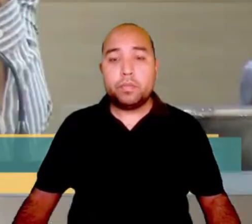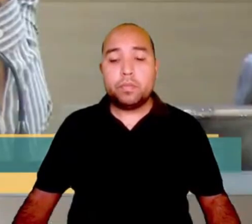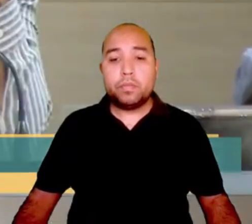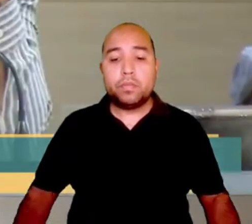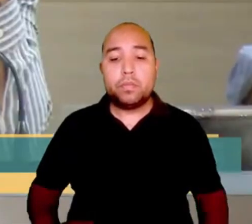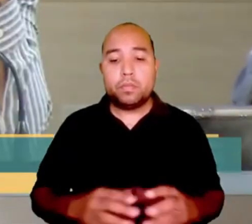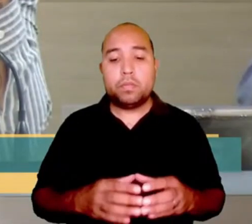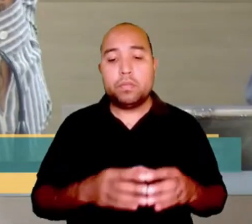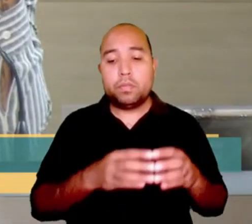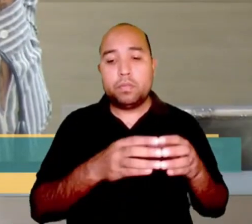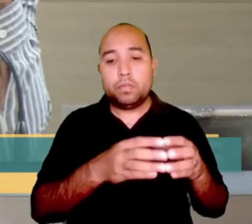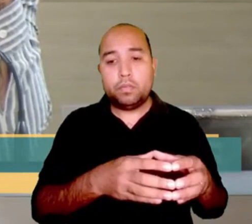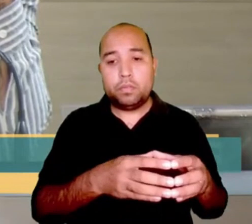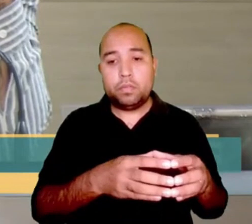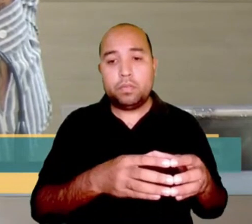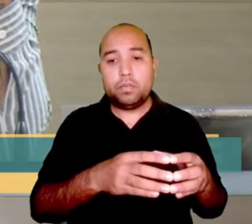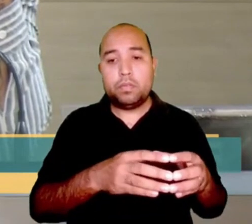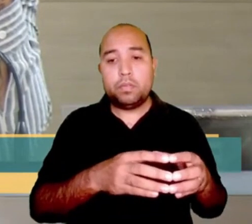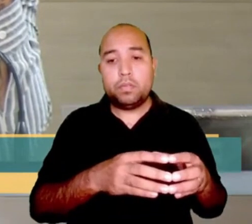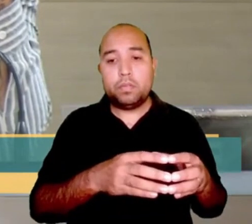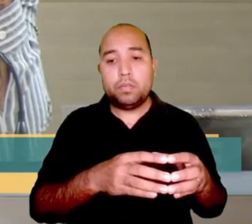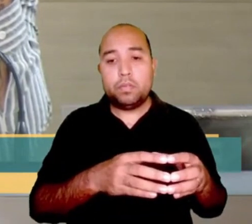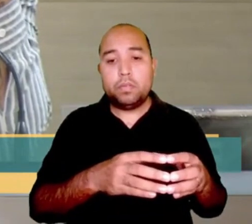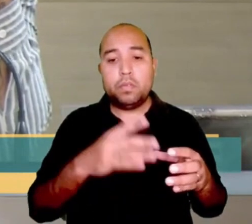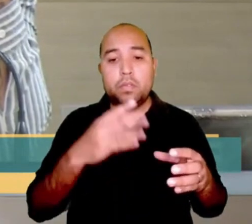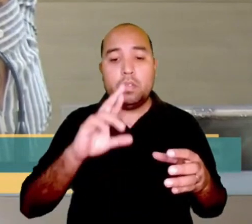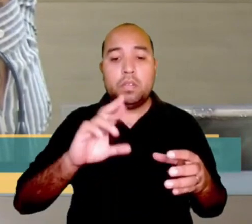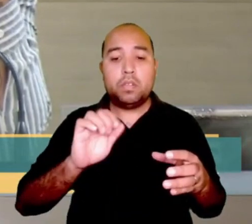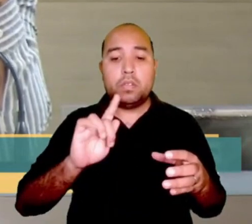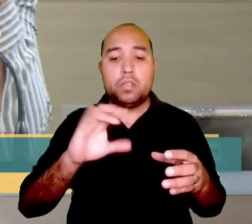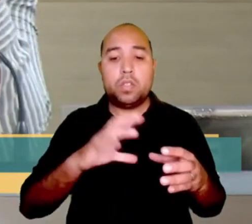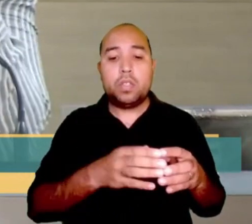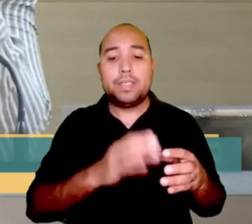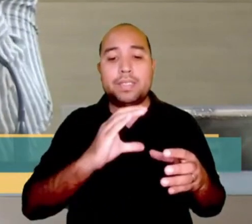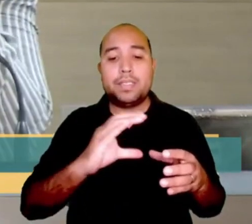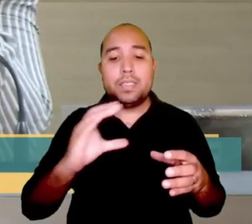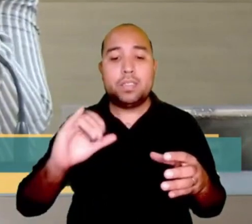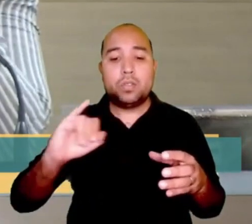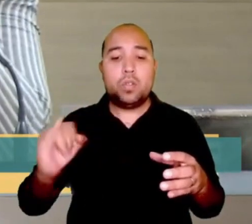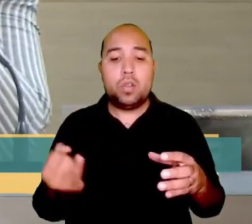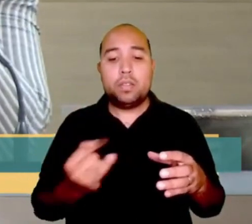à presidente em exercício, doutora Regina Cioff, da Comissão de Constituição e Justiça.